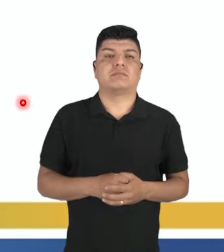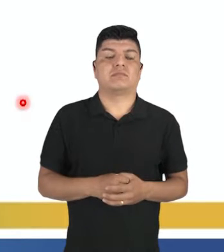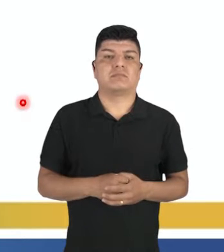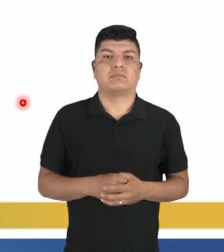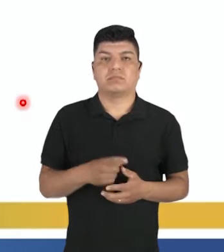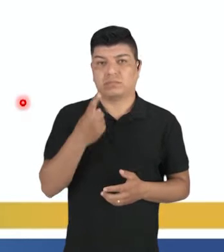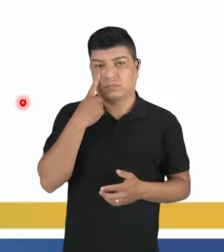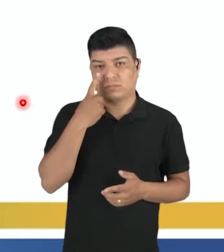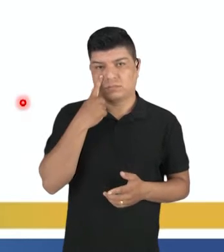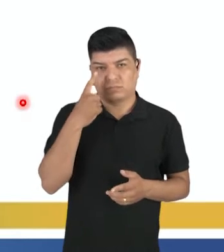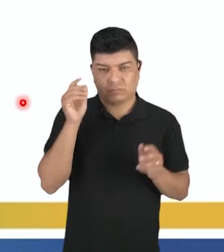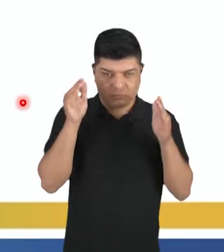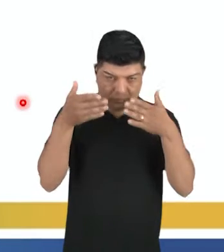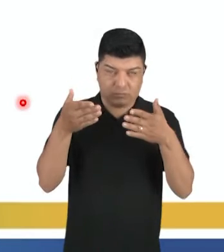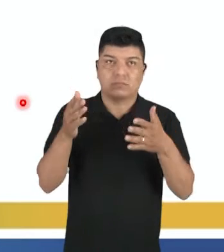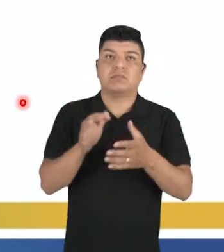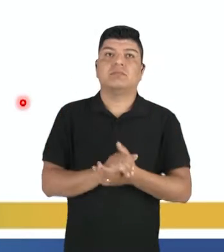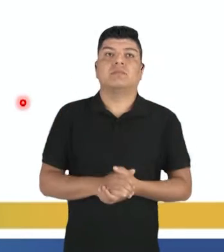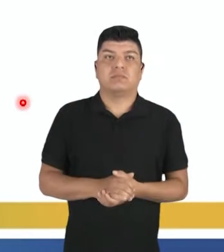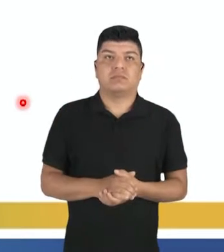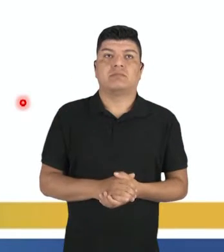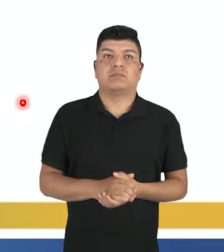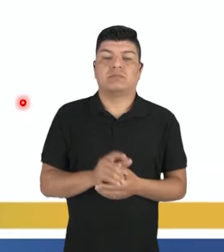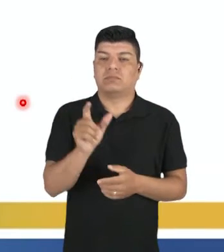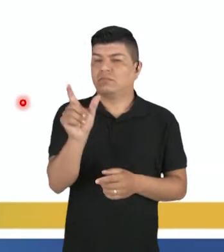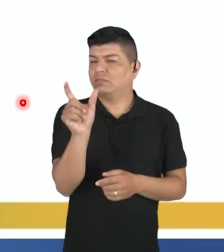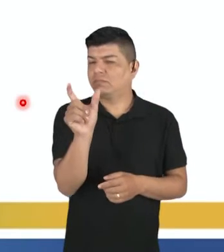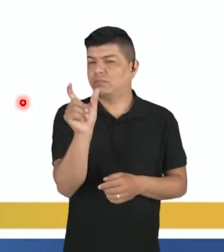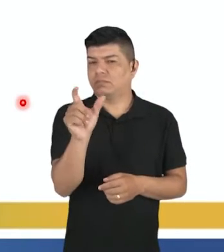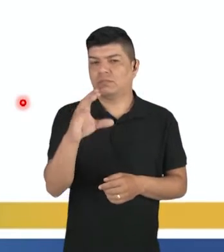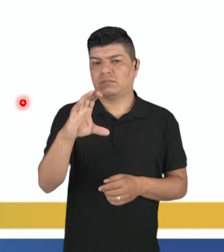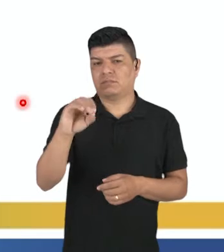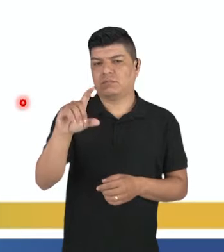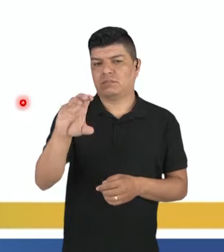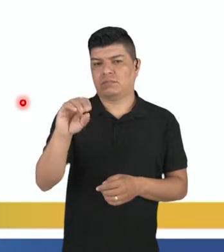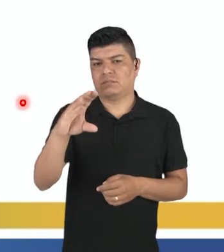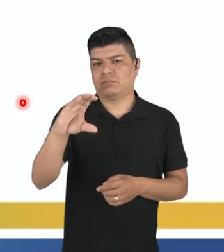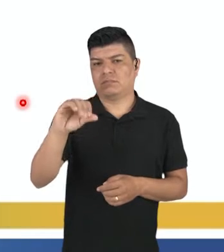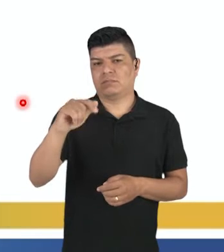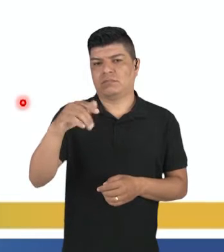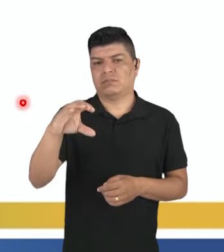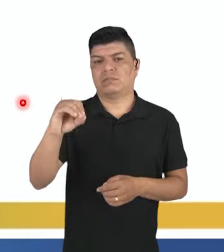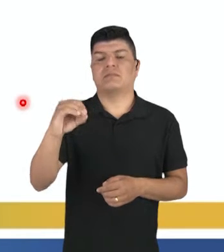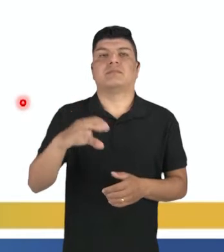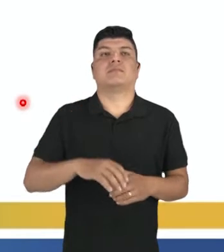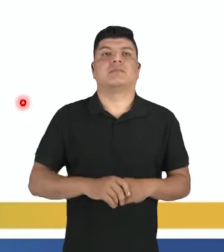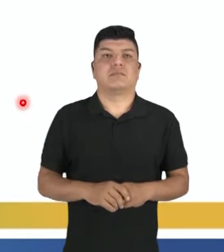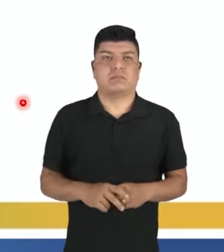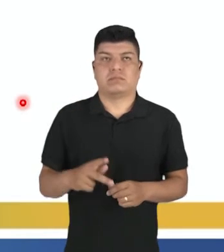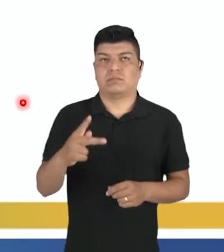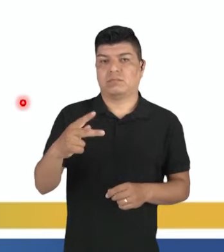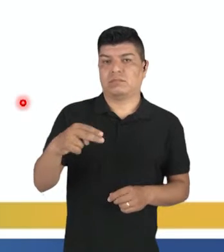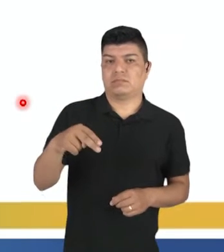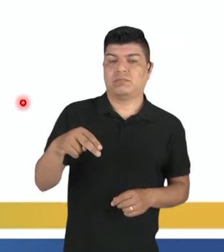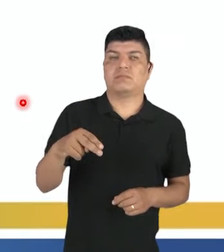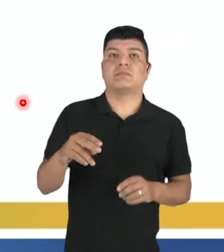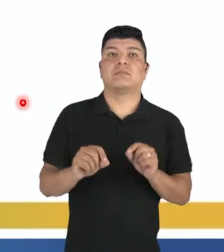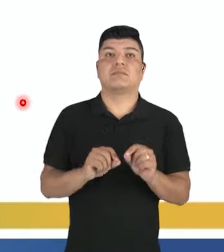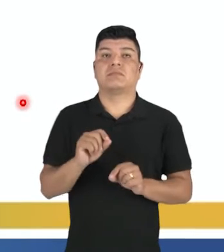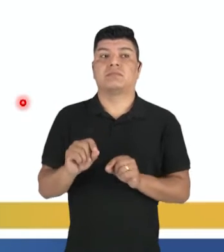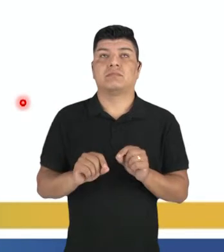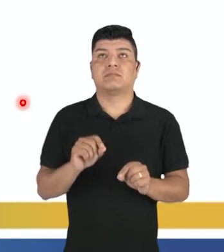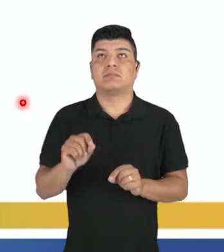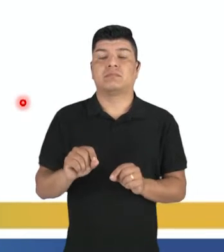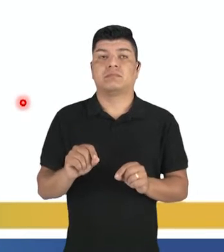ok? Você já tem que se ligar aí, grifar essa palavra para te ajudar a fazer a questão. A colocação pronominal é